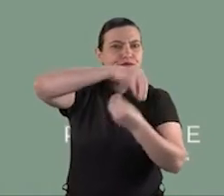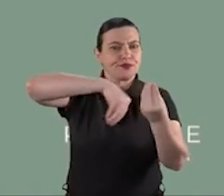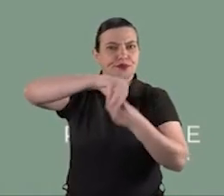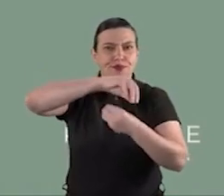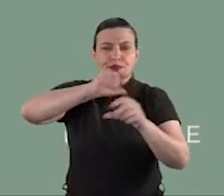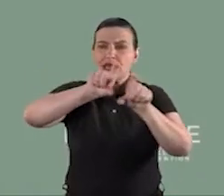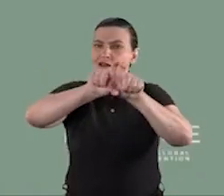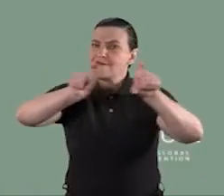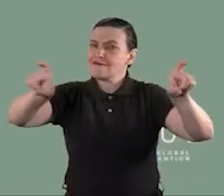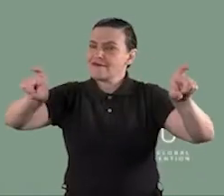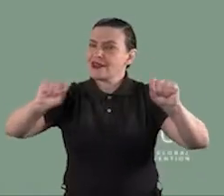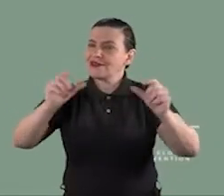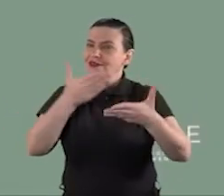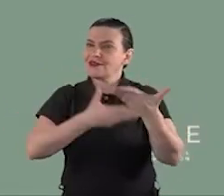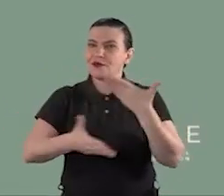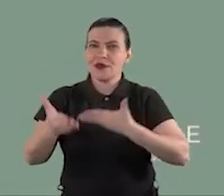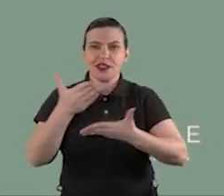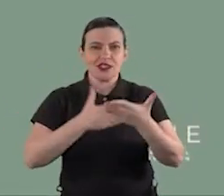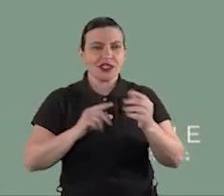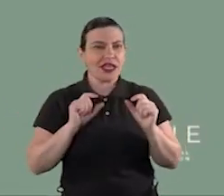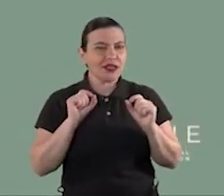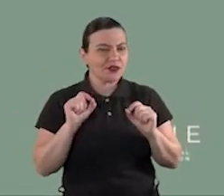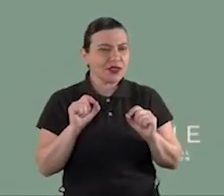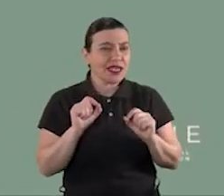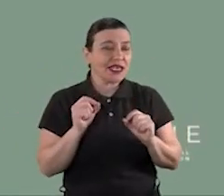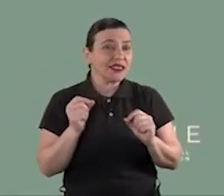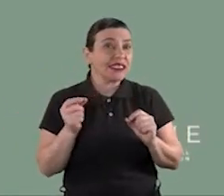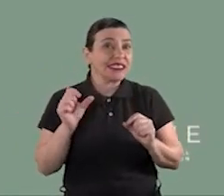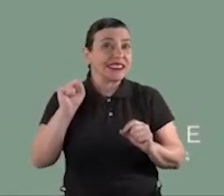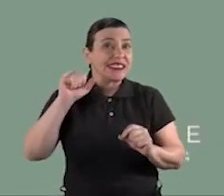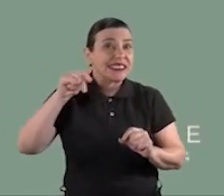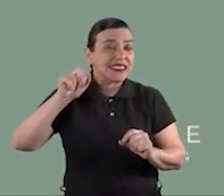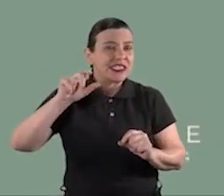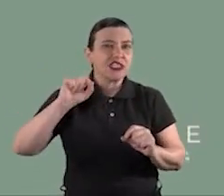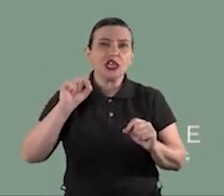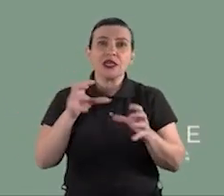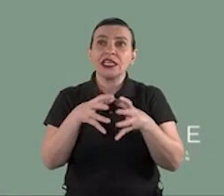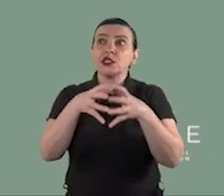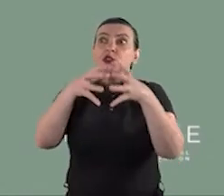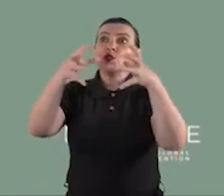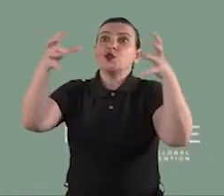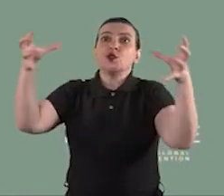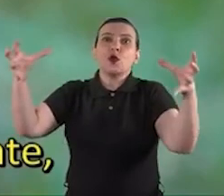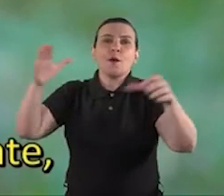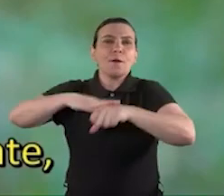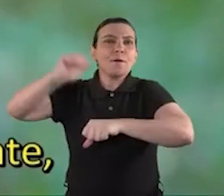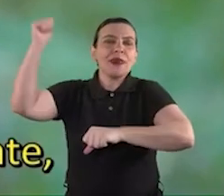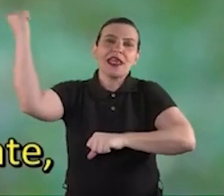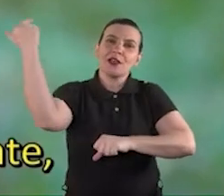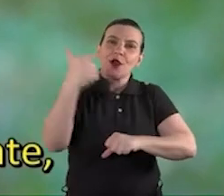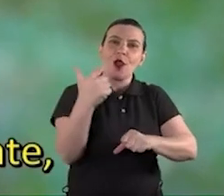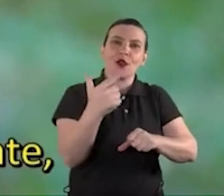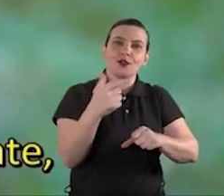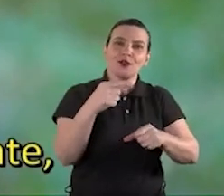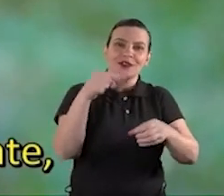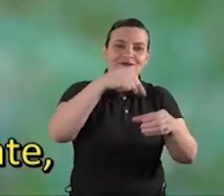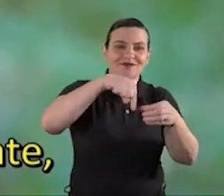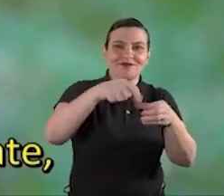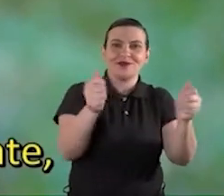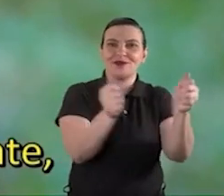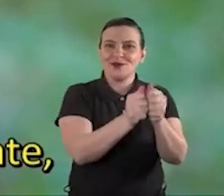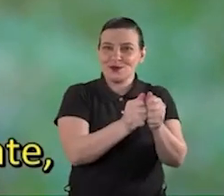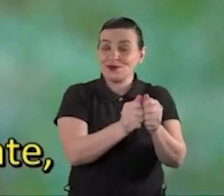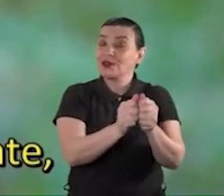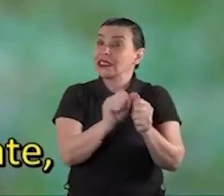é a frase mais comum compartilhada em torno da sinergia que o todo é maior do que a soma das partes então